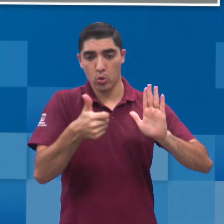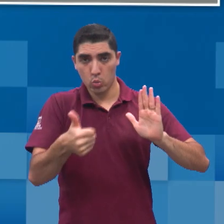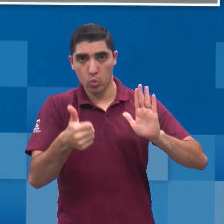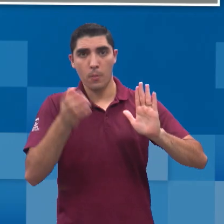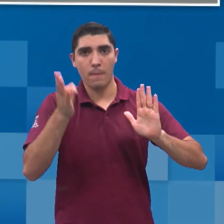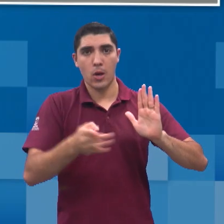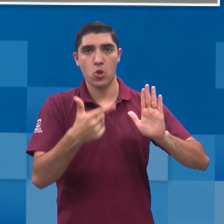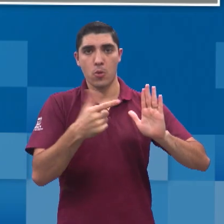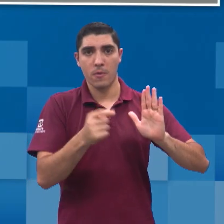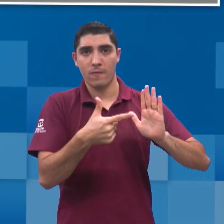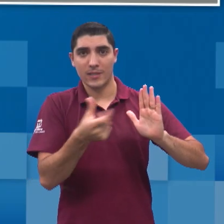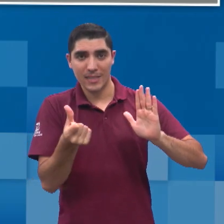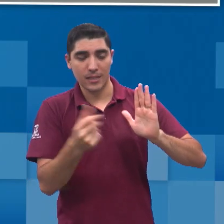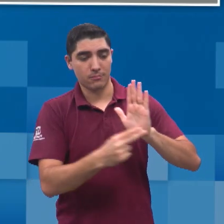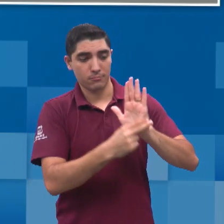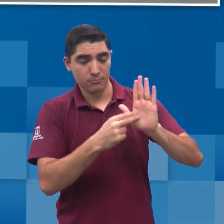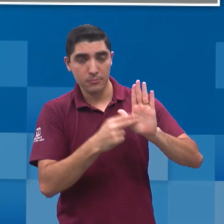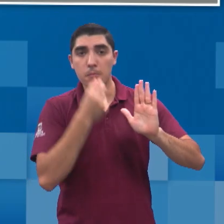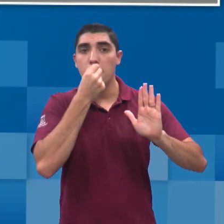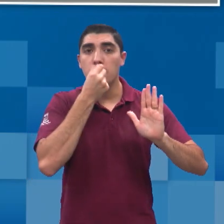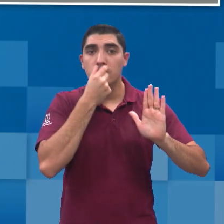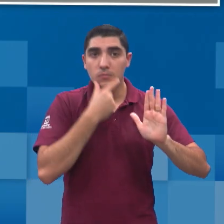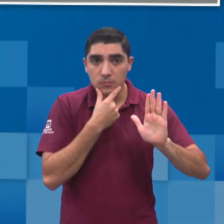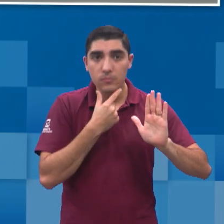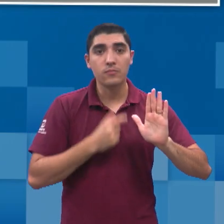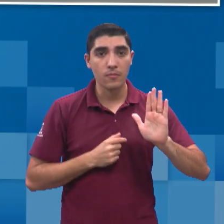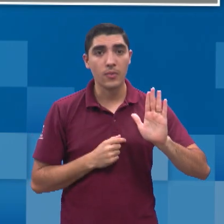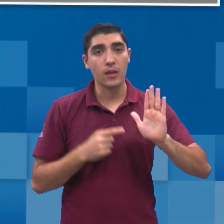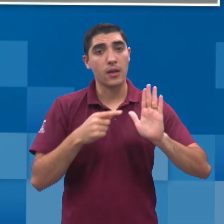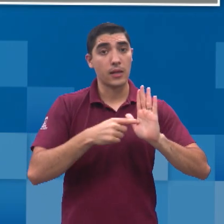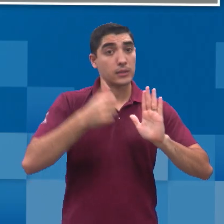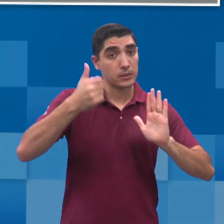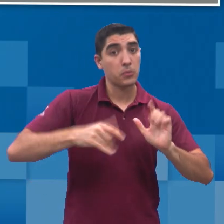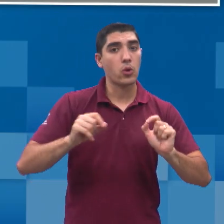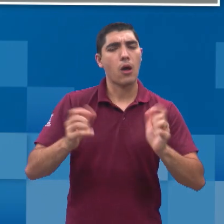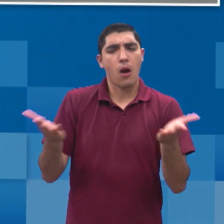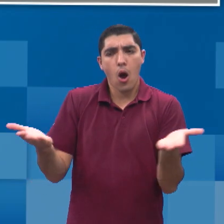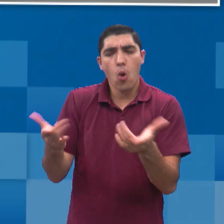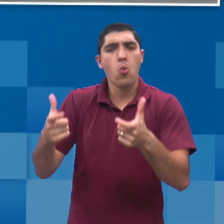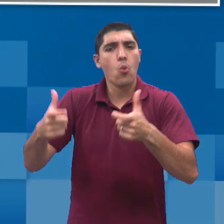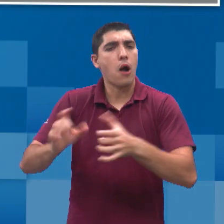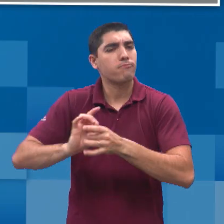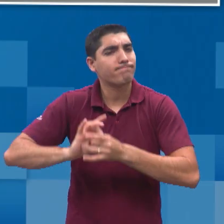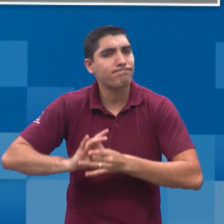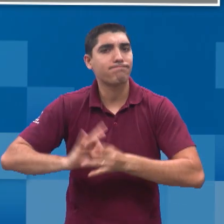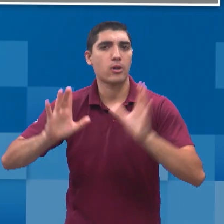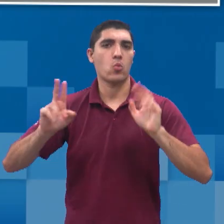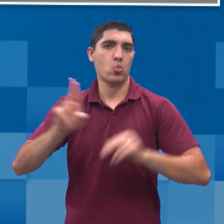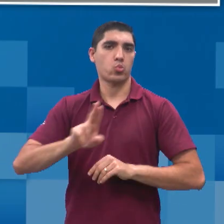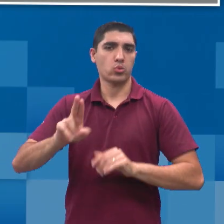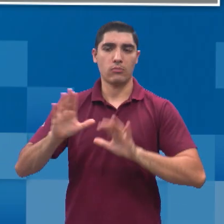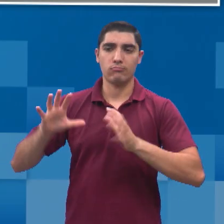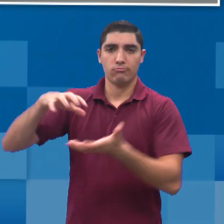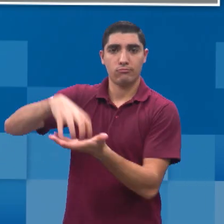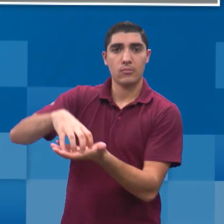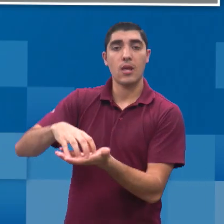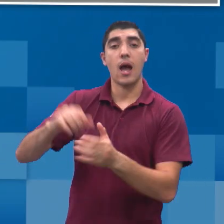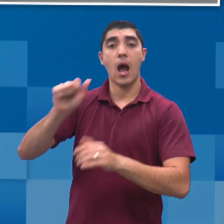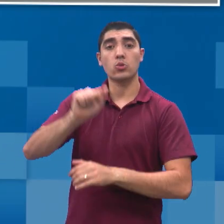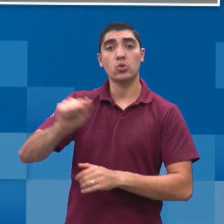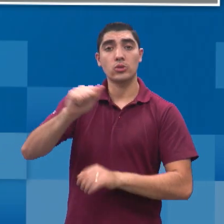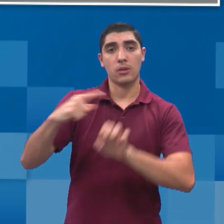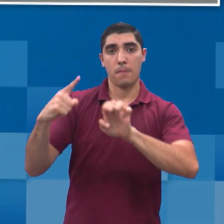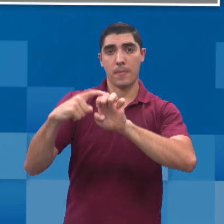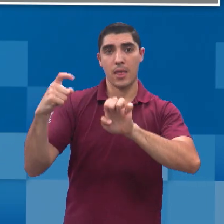121/2026, autoria do vereador Roberto do Eleven. Declara a utilidade pública à Associação Empreendedoras de